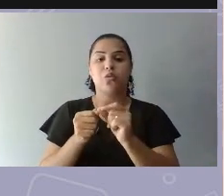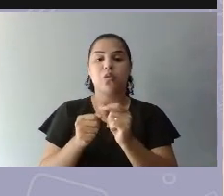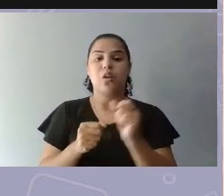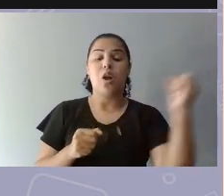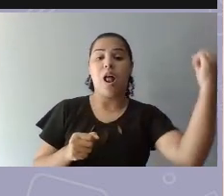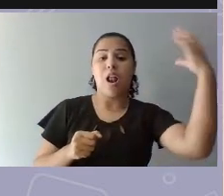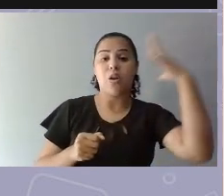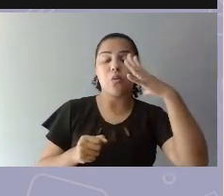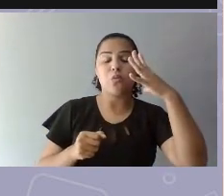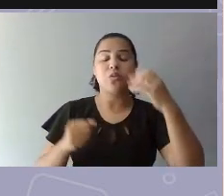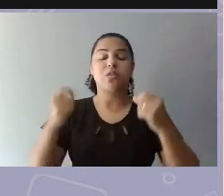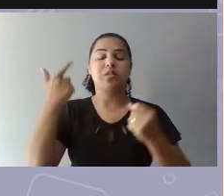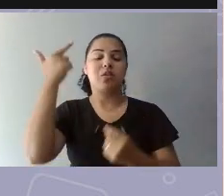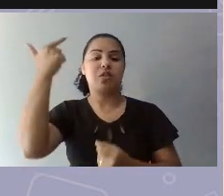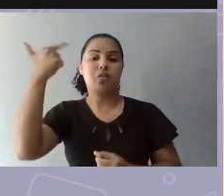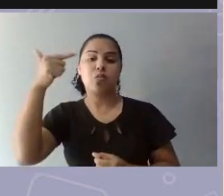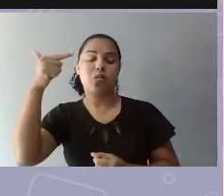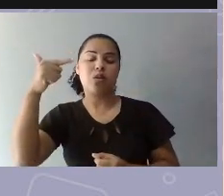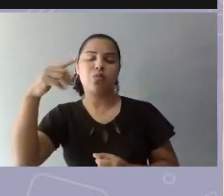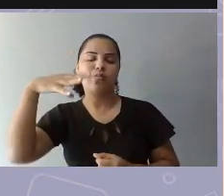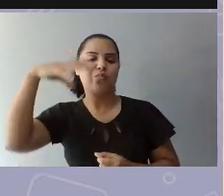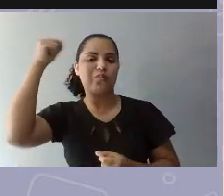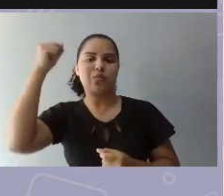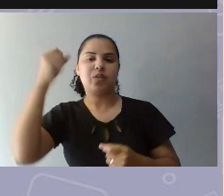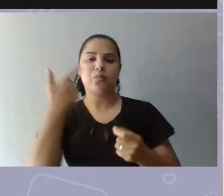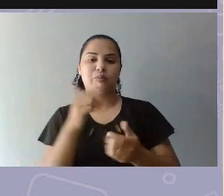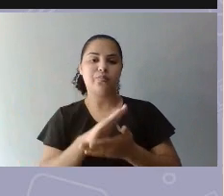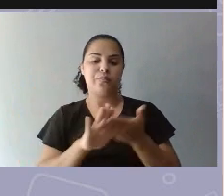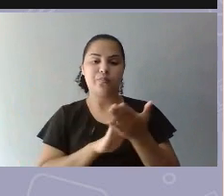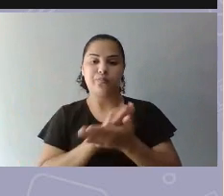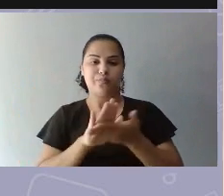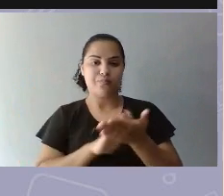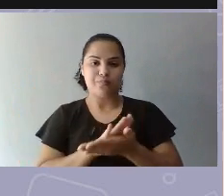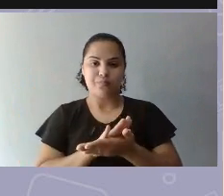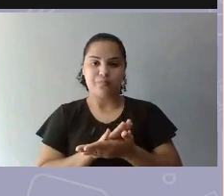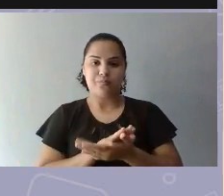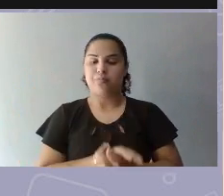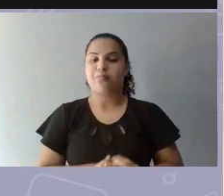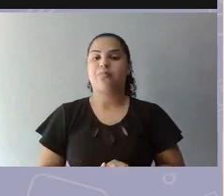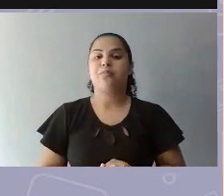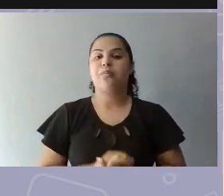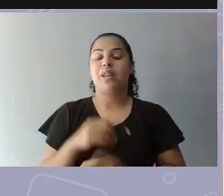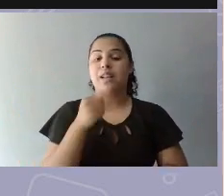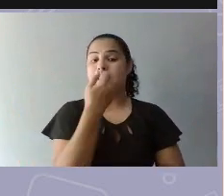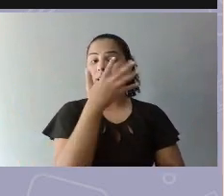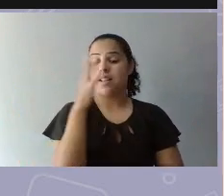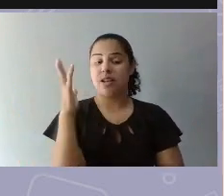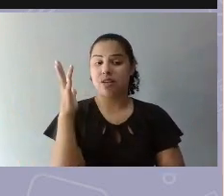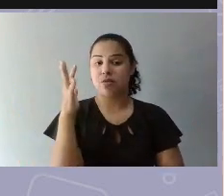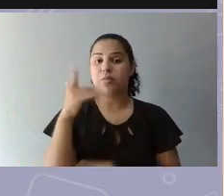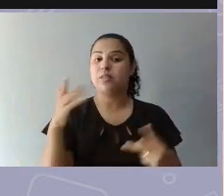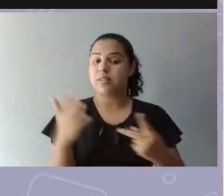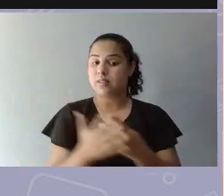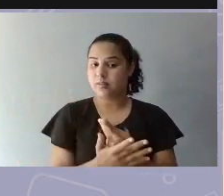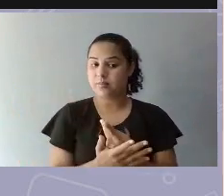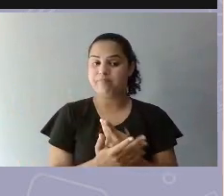e o outro não então são os processos que se alternam nos seres autotróficos nas plantas então errada